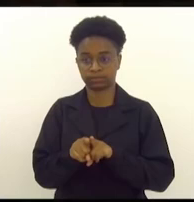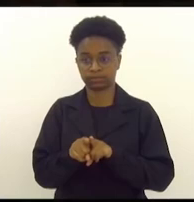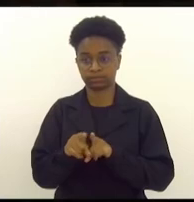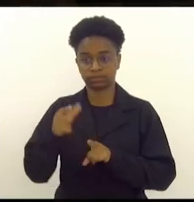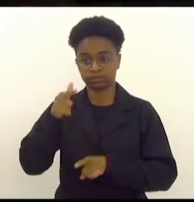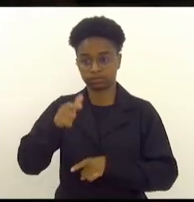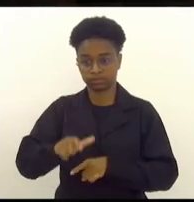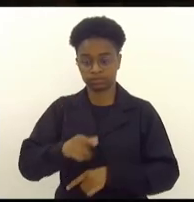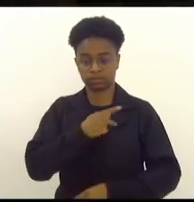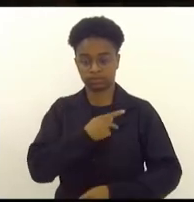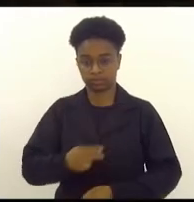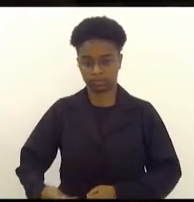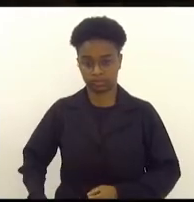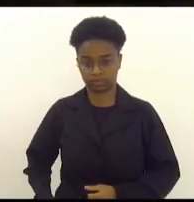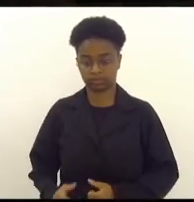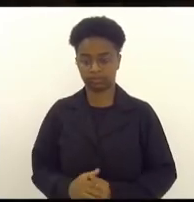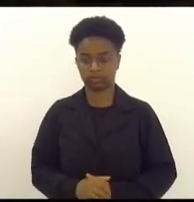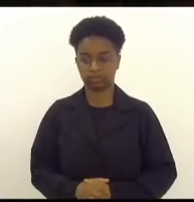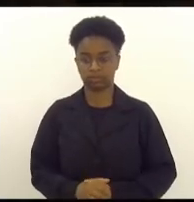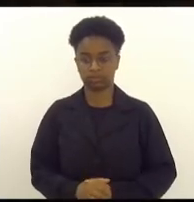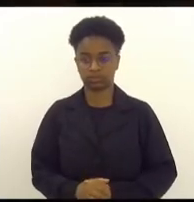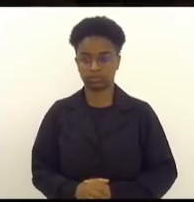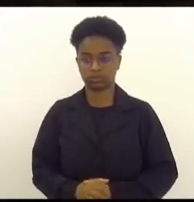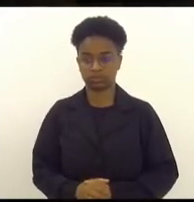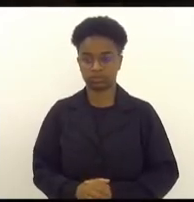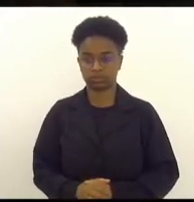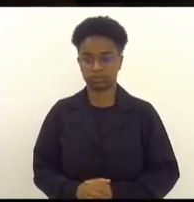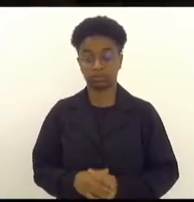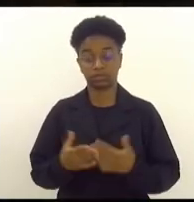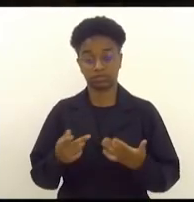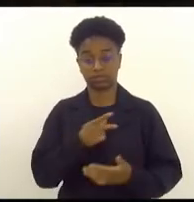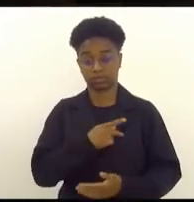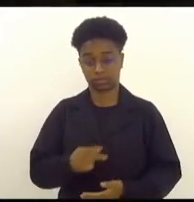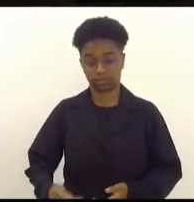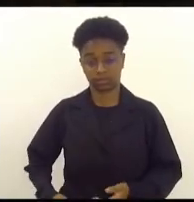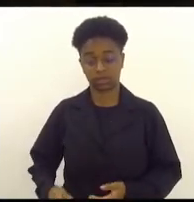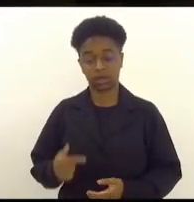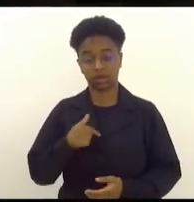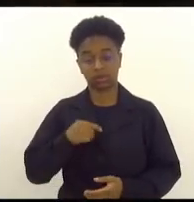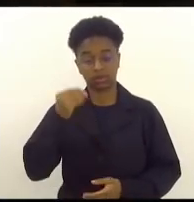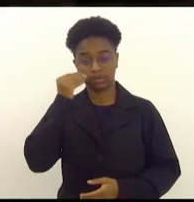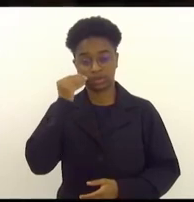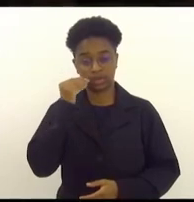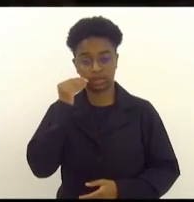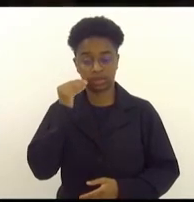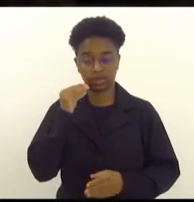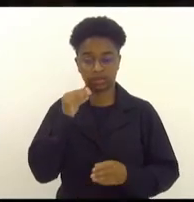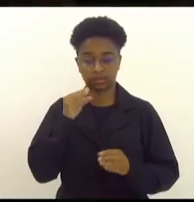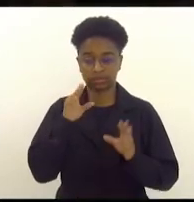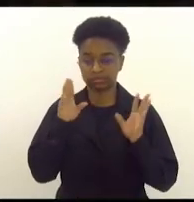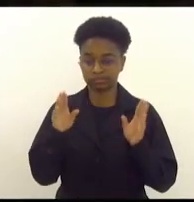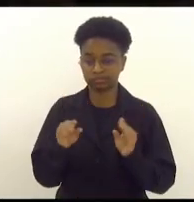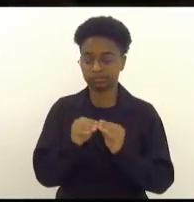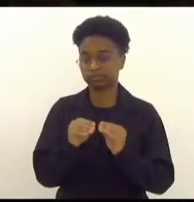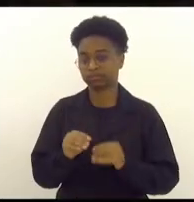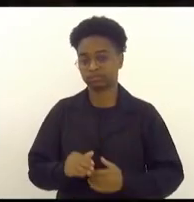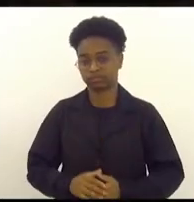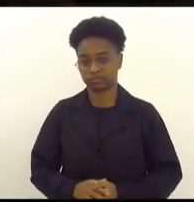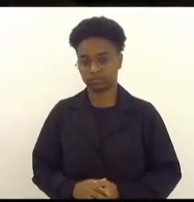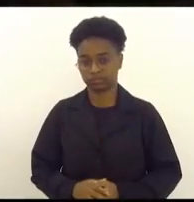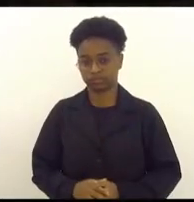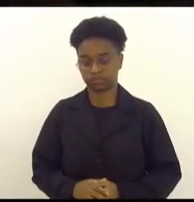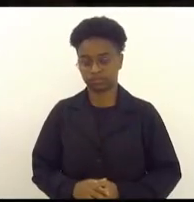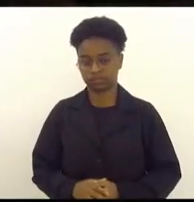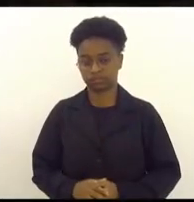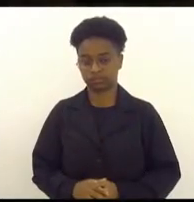a presidir senhor presidente para ser mais preciso é o